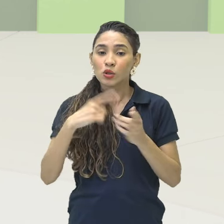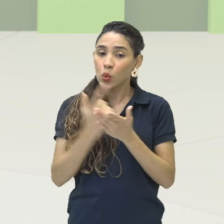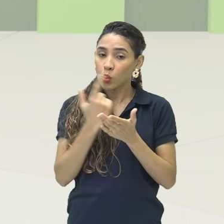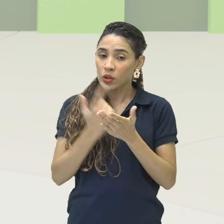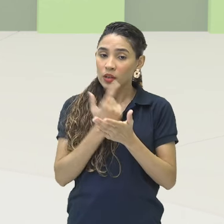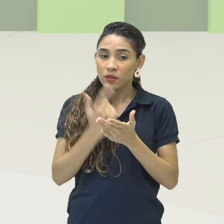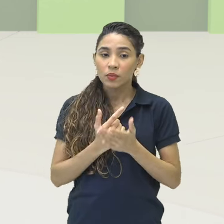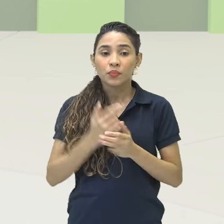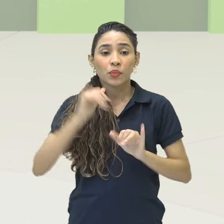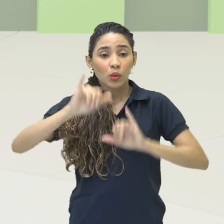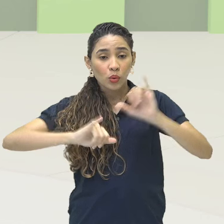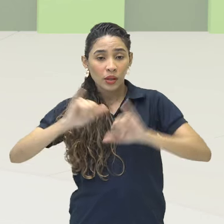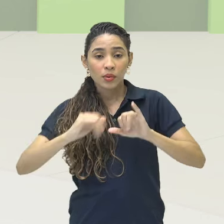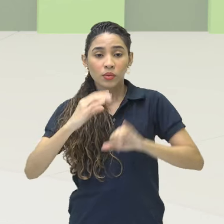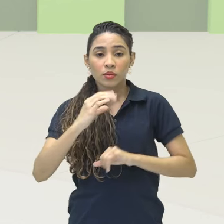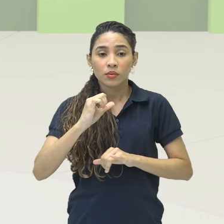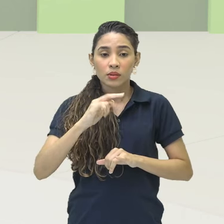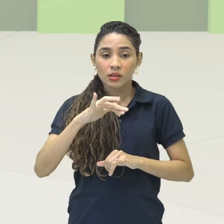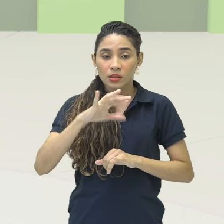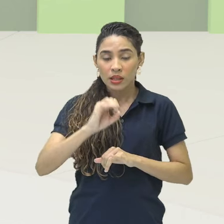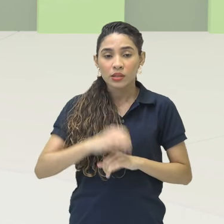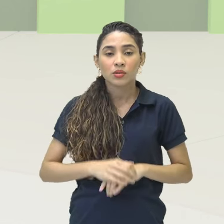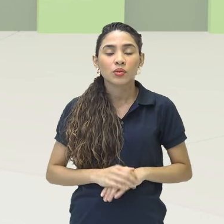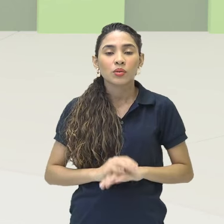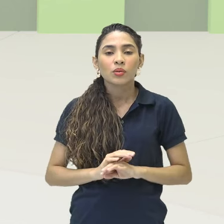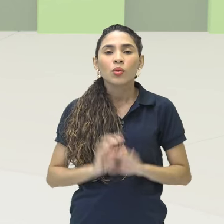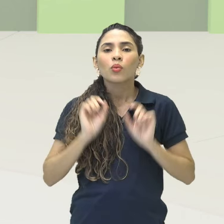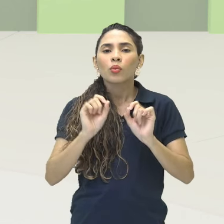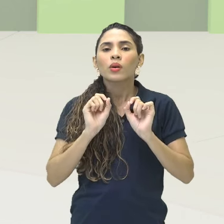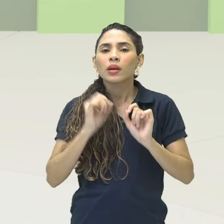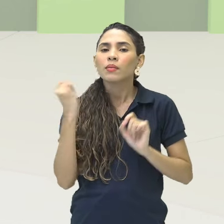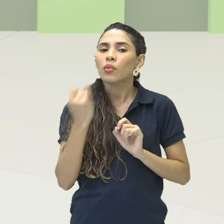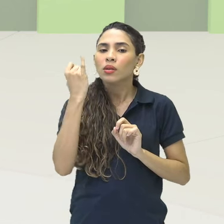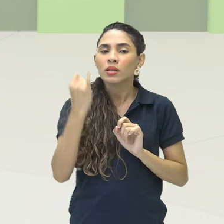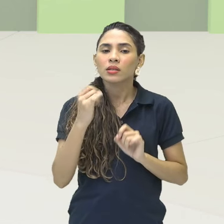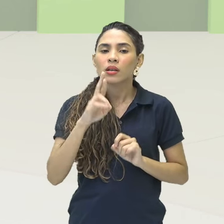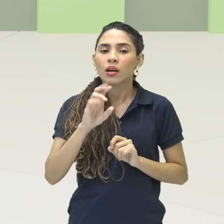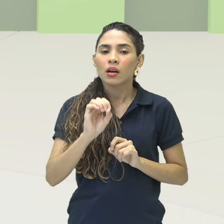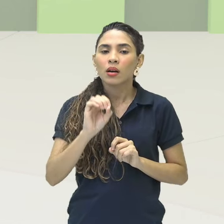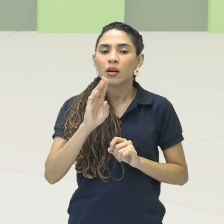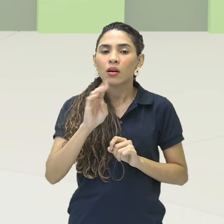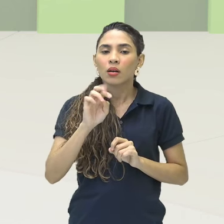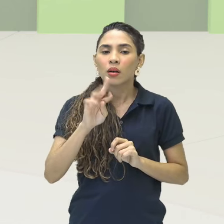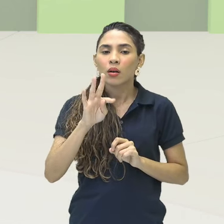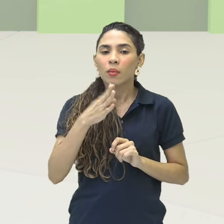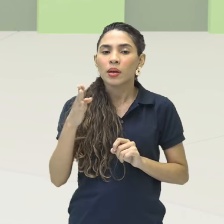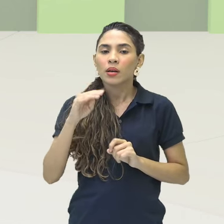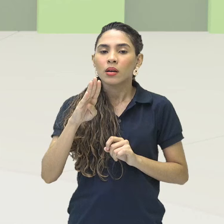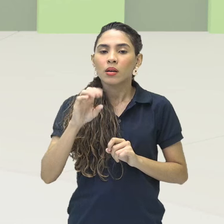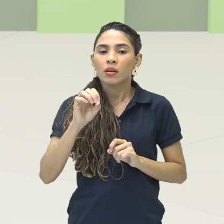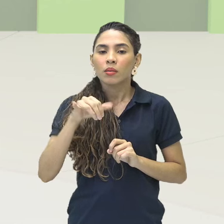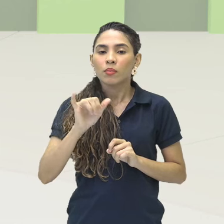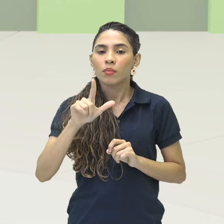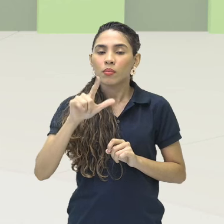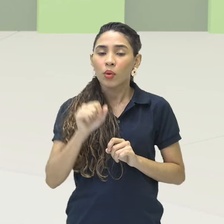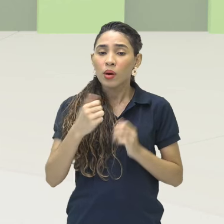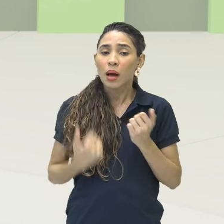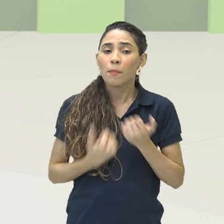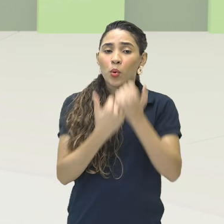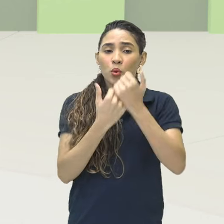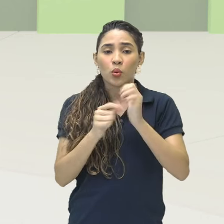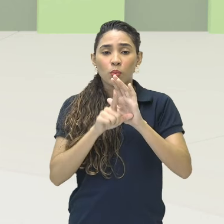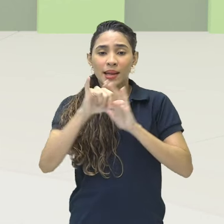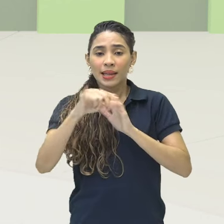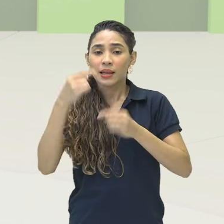chamado O Químico Cético. Né? A importância de Robert Boyle? Robert Boyle ele apoiou, na época, uma lei